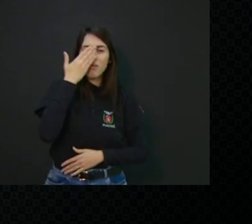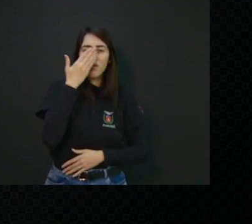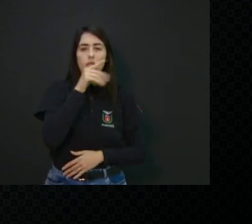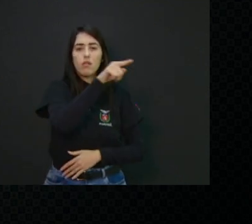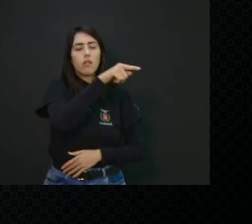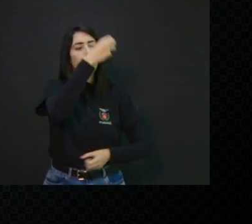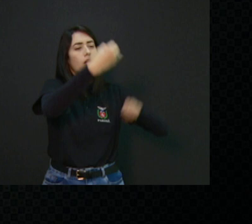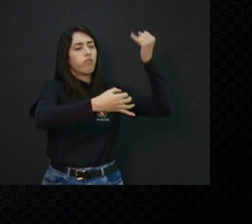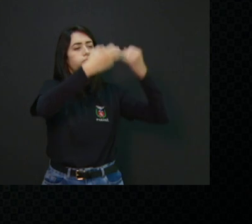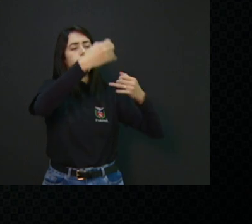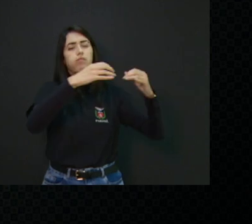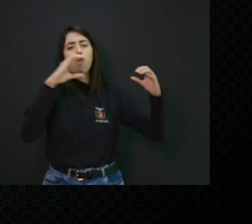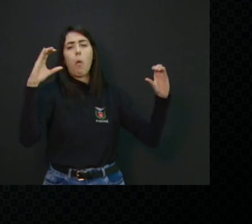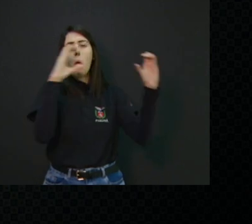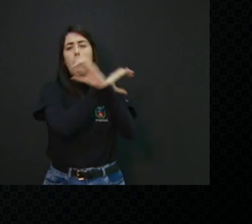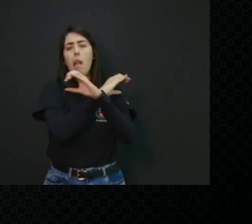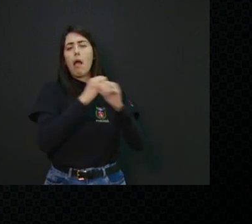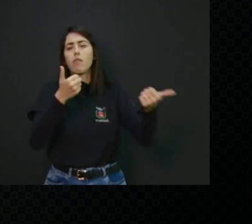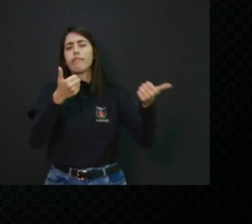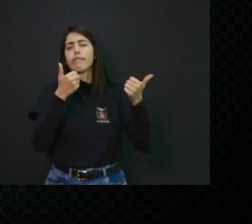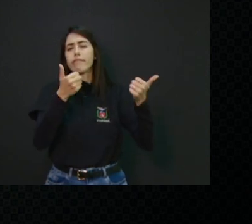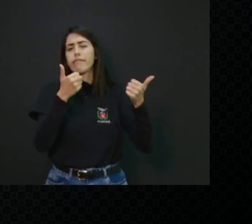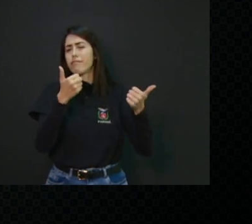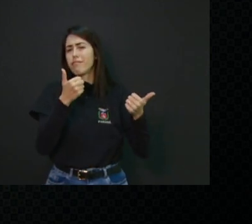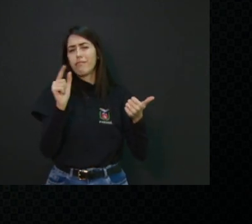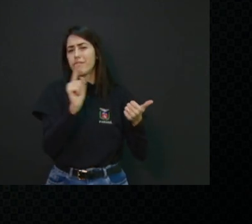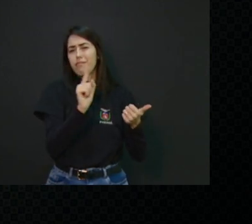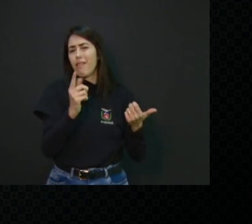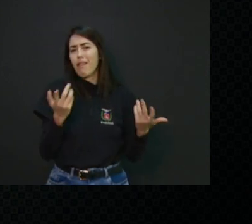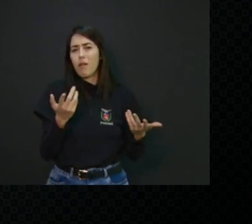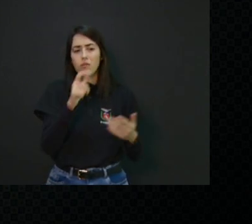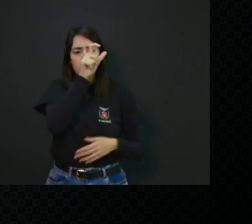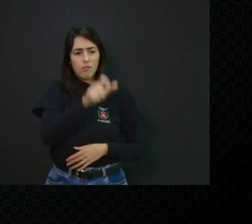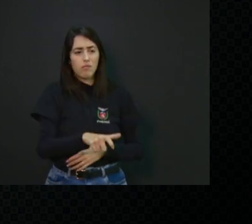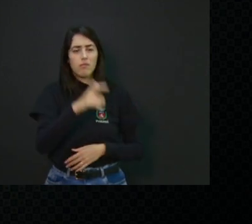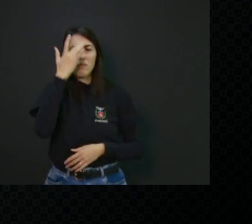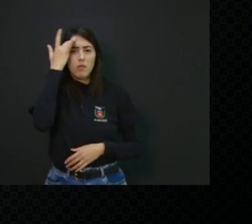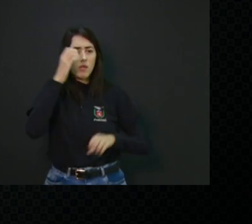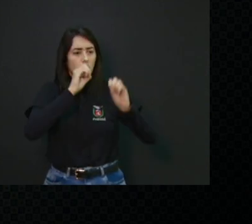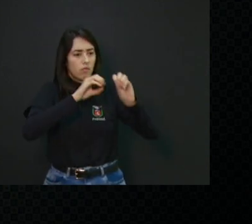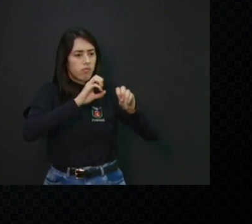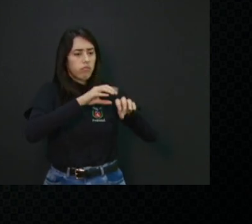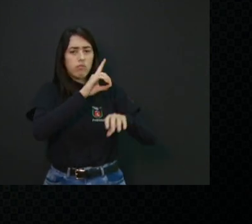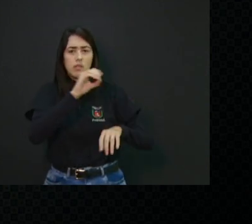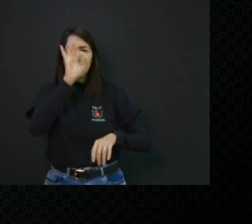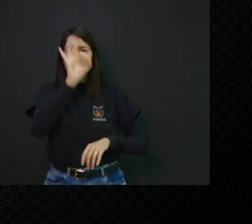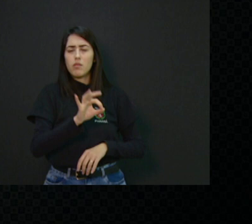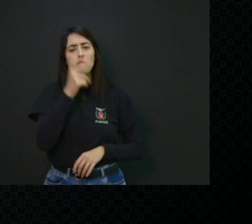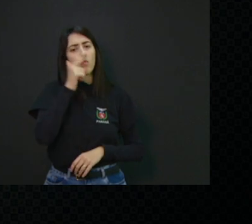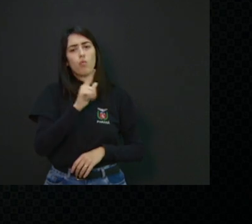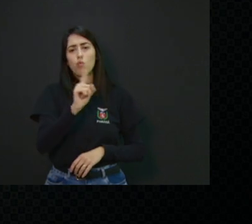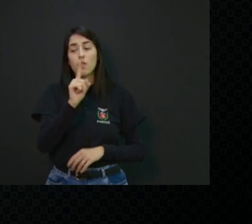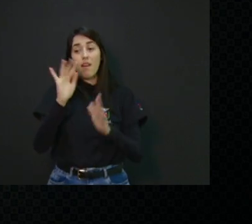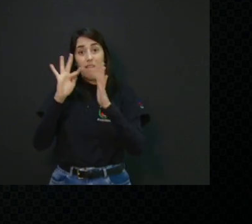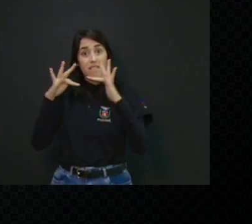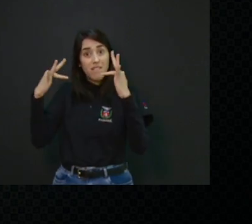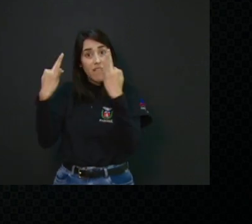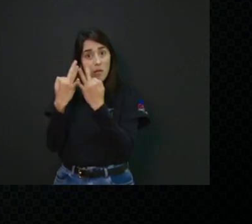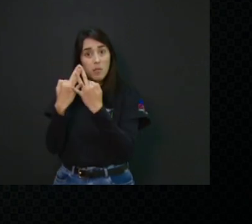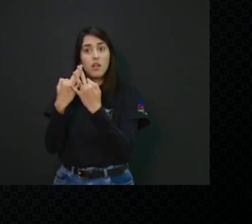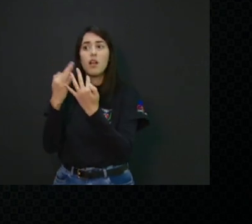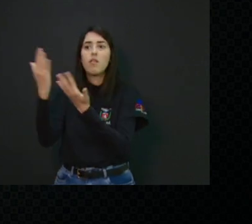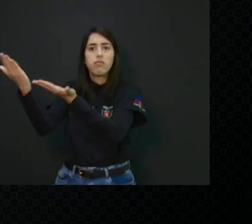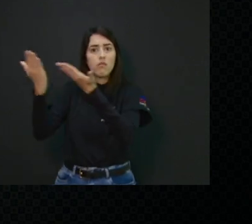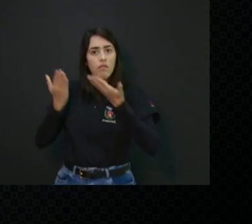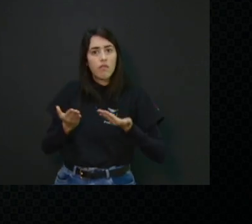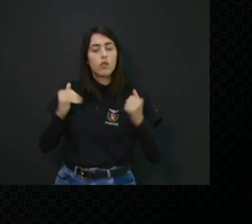de toda a complexidade, né, de conquistas que esse sujeito precisa. Então, uma família dentro do nosso trabalho,